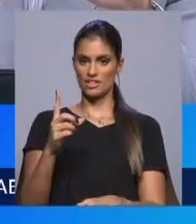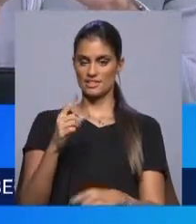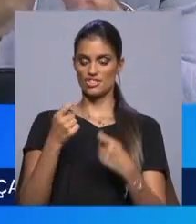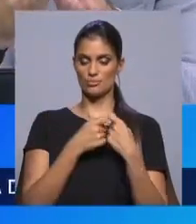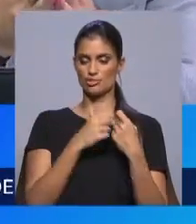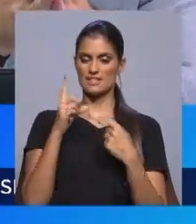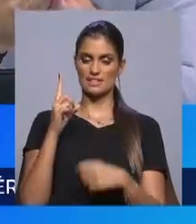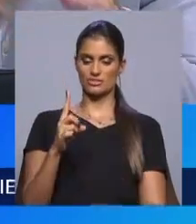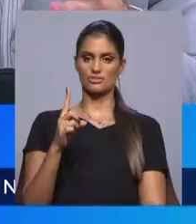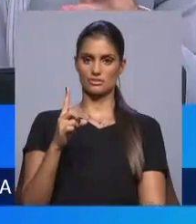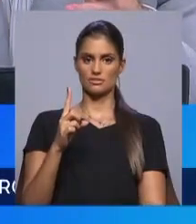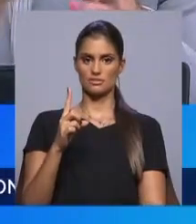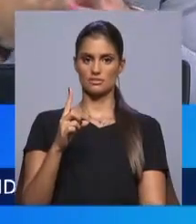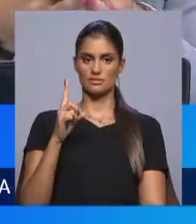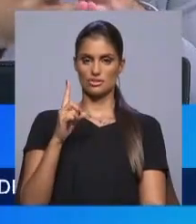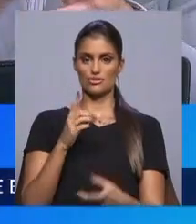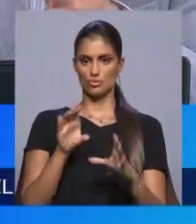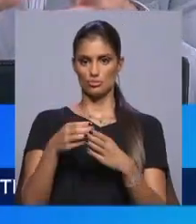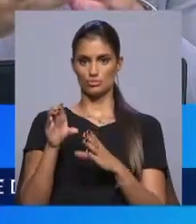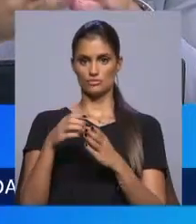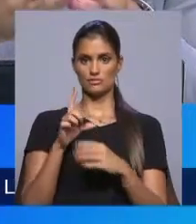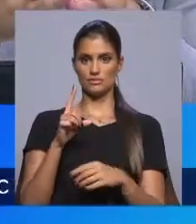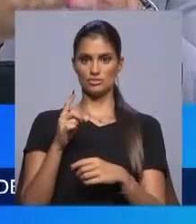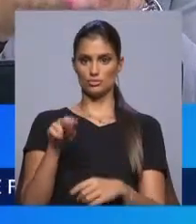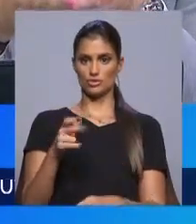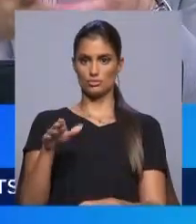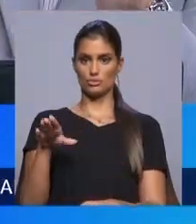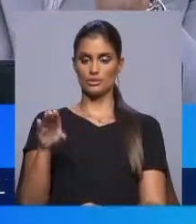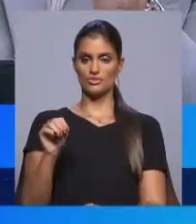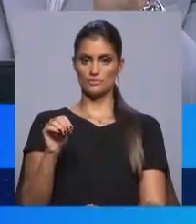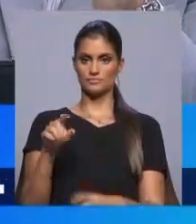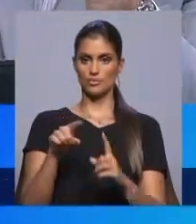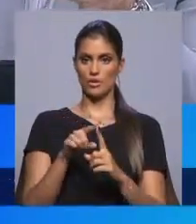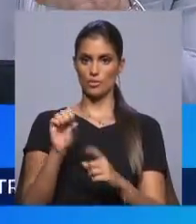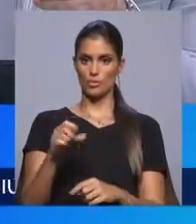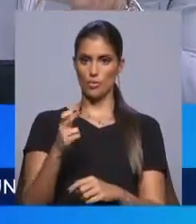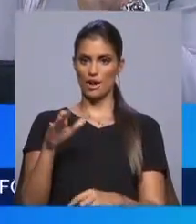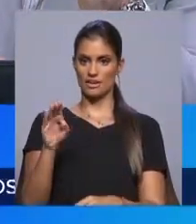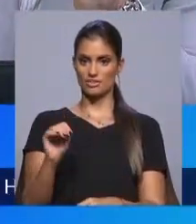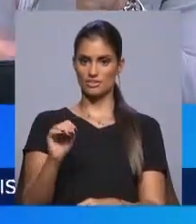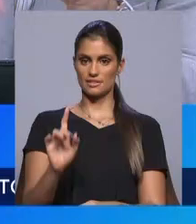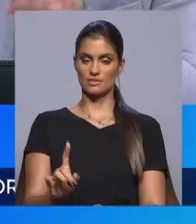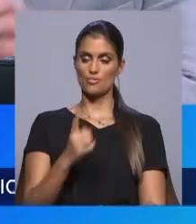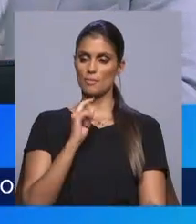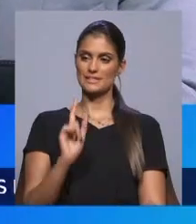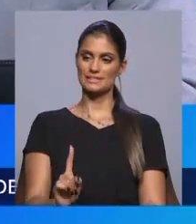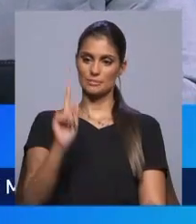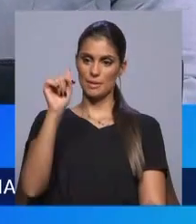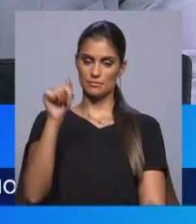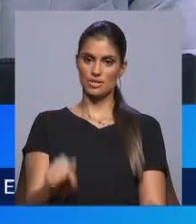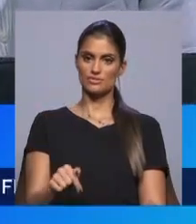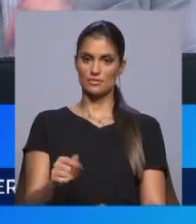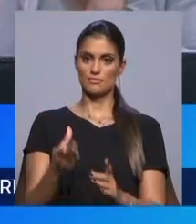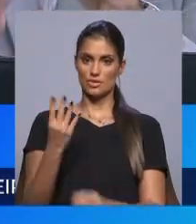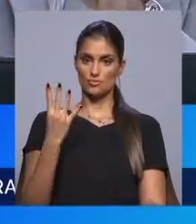de quarks, 6 famílias de quarks. Os neutrões são constituídos por quarks chamados cima e baixo, mas há mais